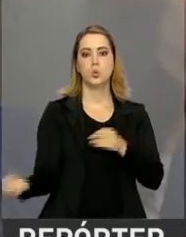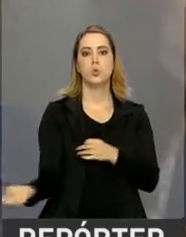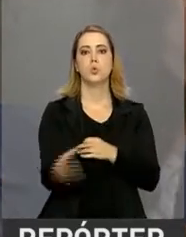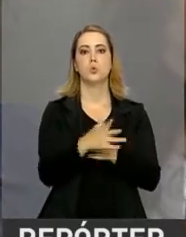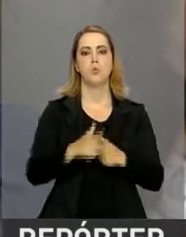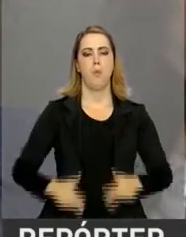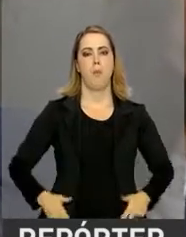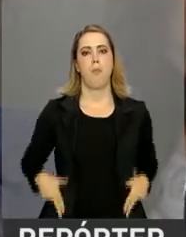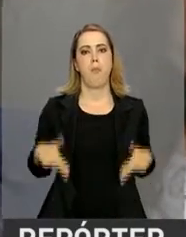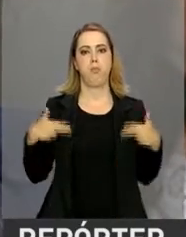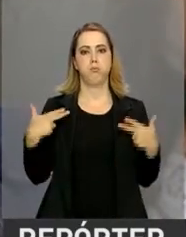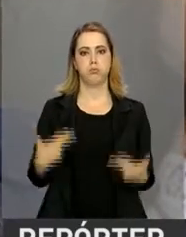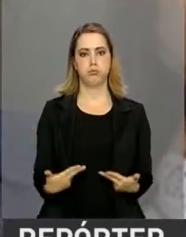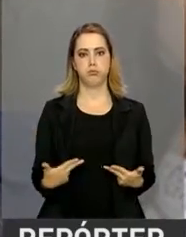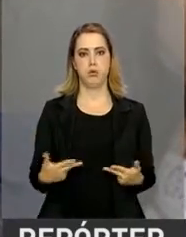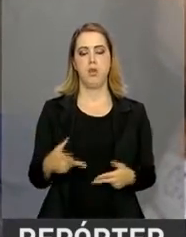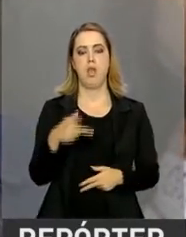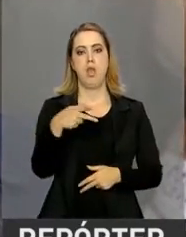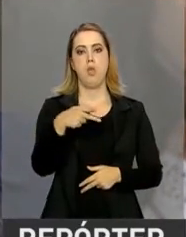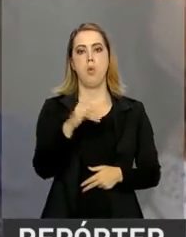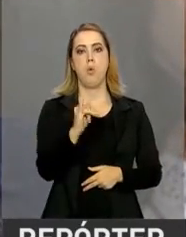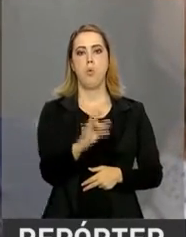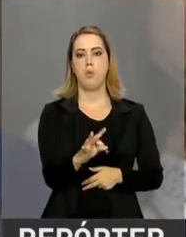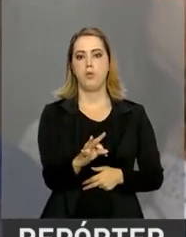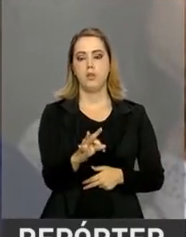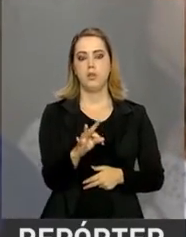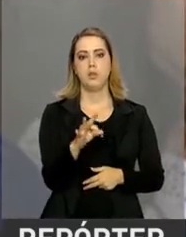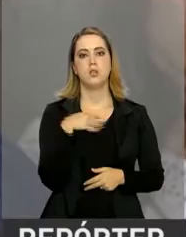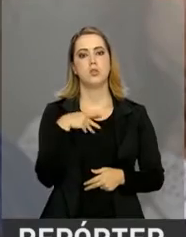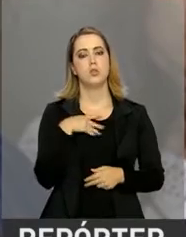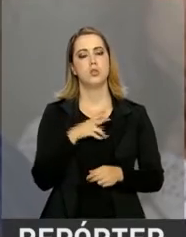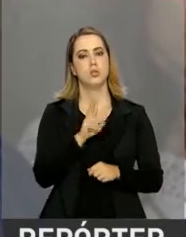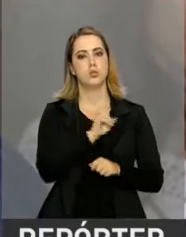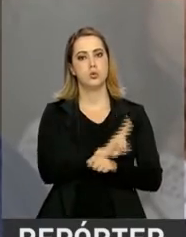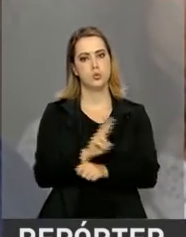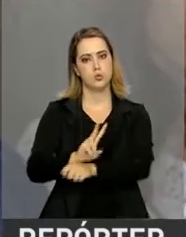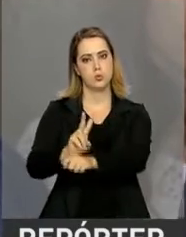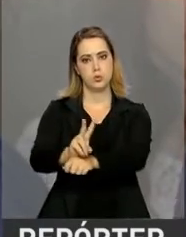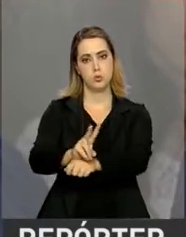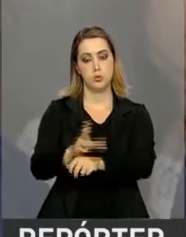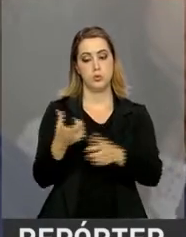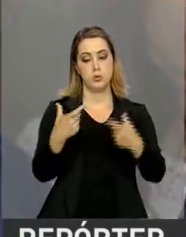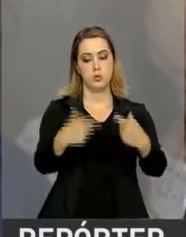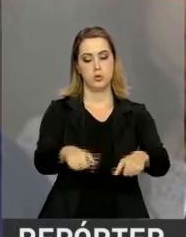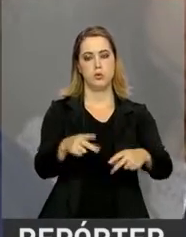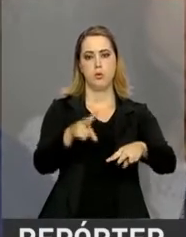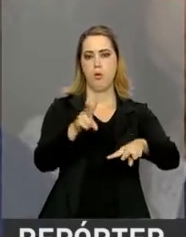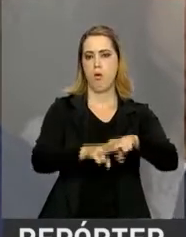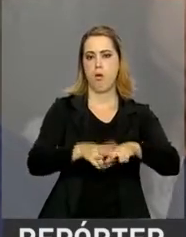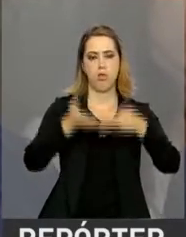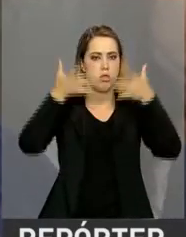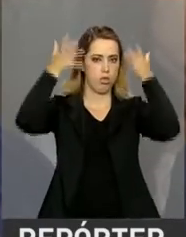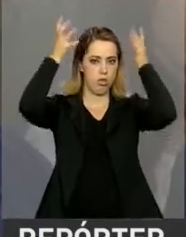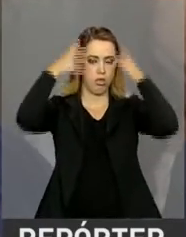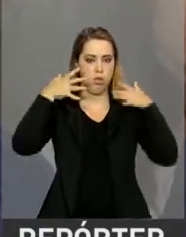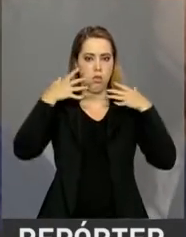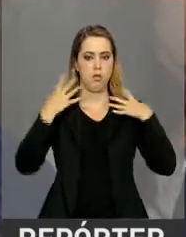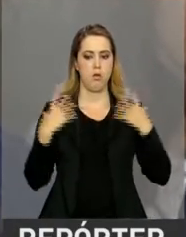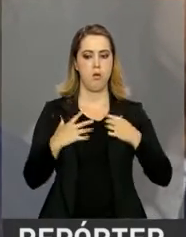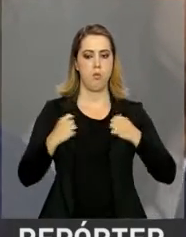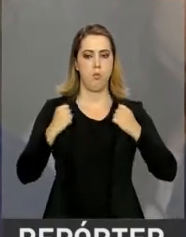necessário, né? A gente chama o kit de combate dentro das penitenciárias, capacete, colete à prova de